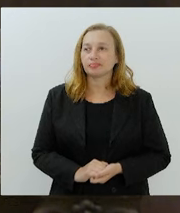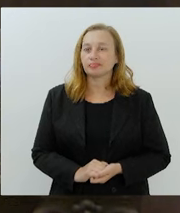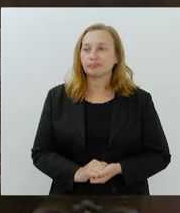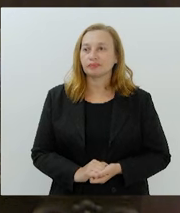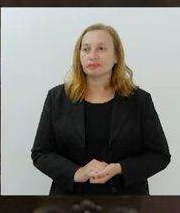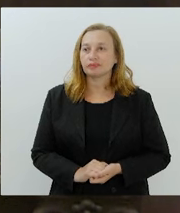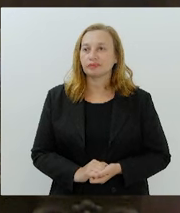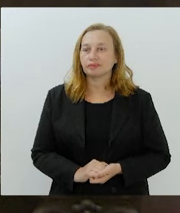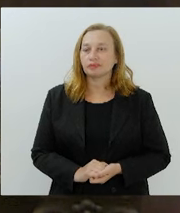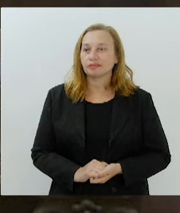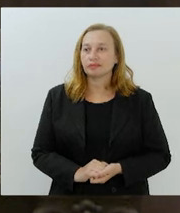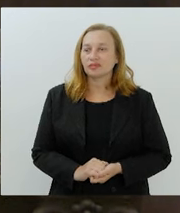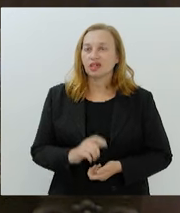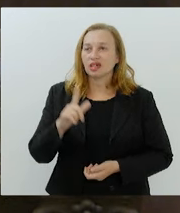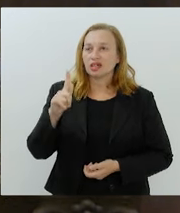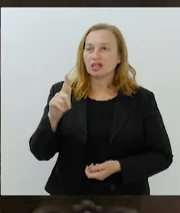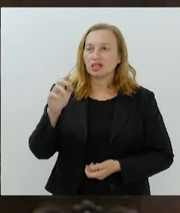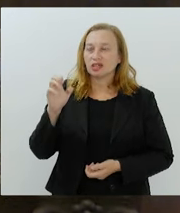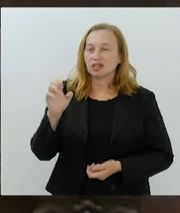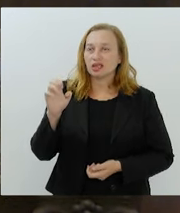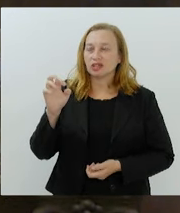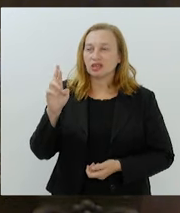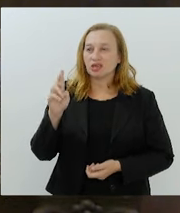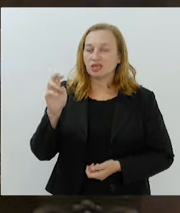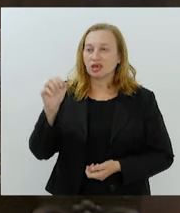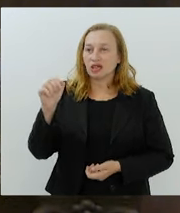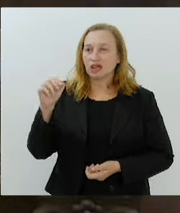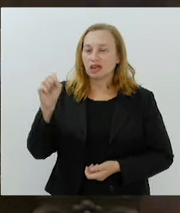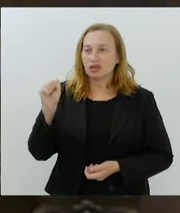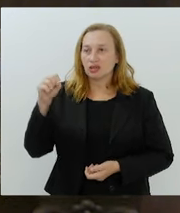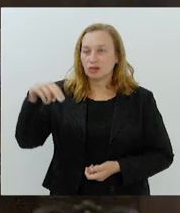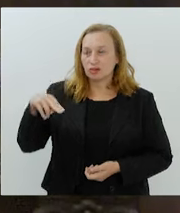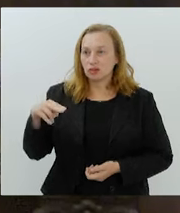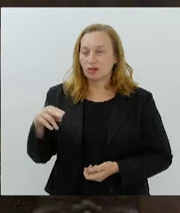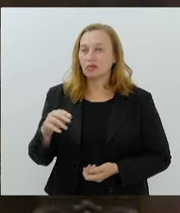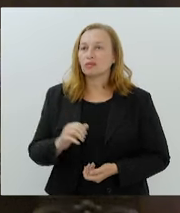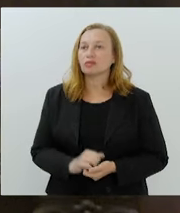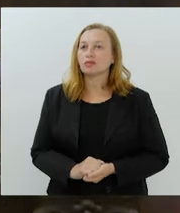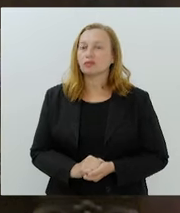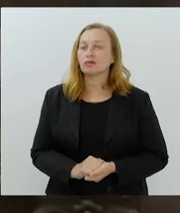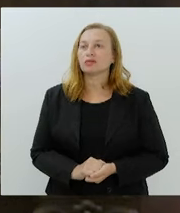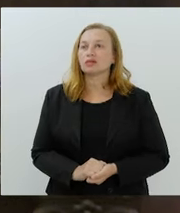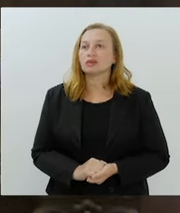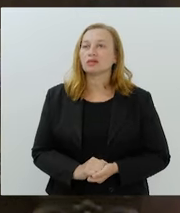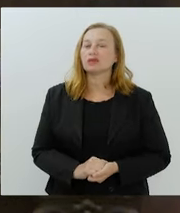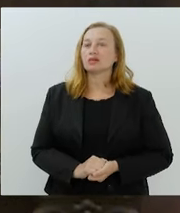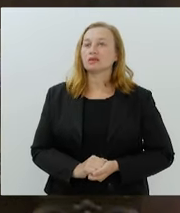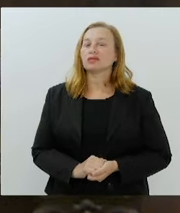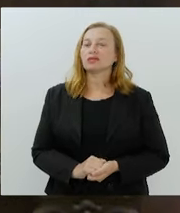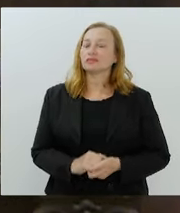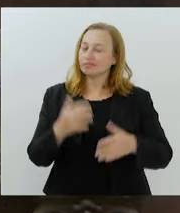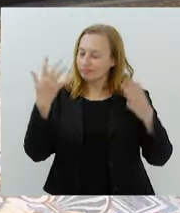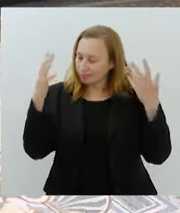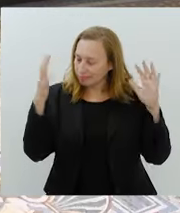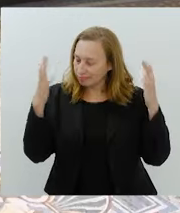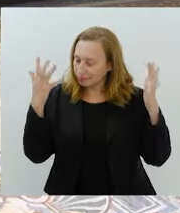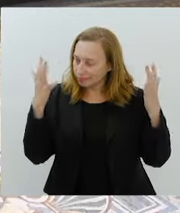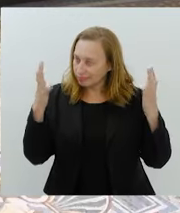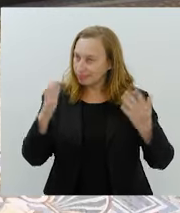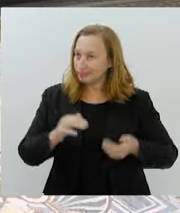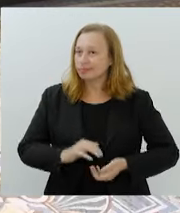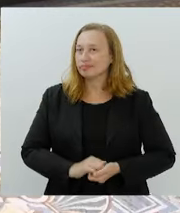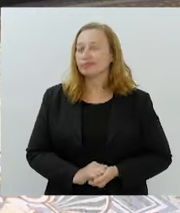O Gerson Prado, gestor da organização Sociedade Civil Cidade Verde, uma organização